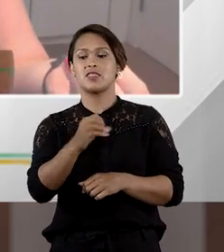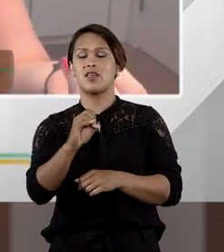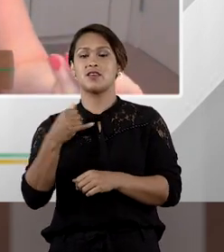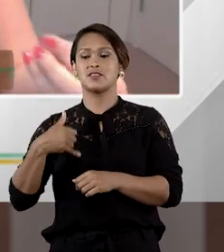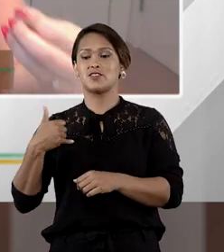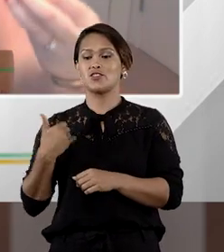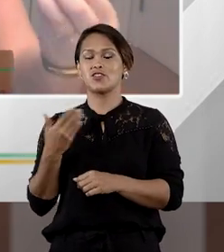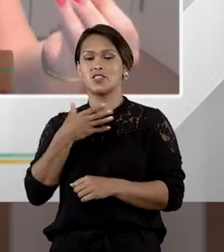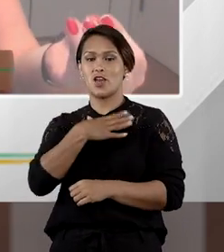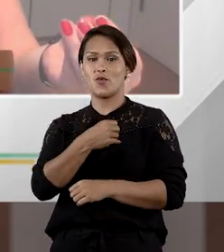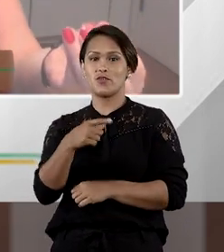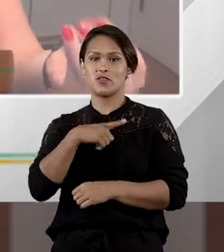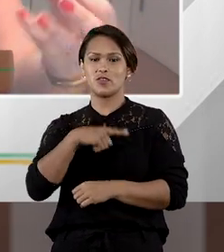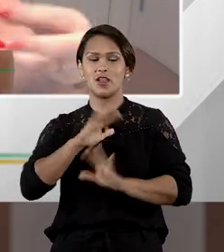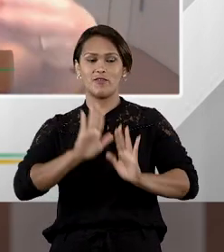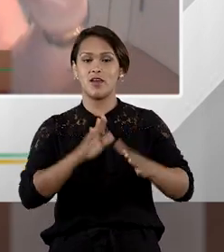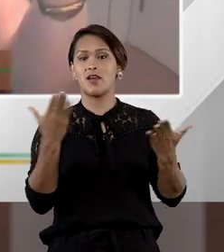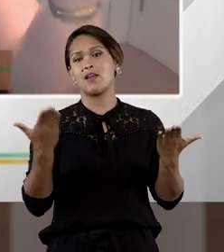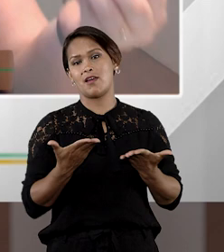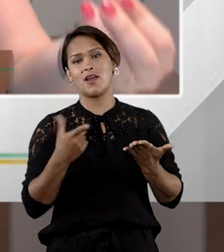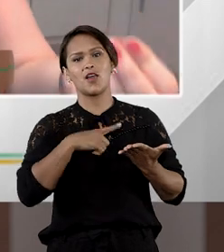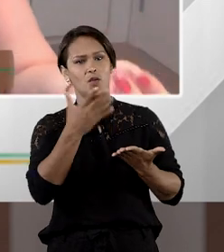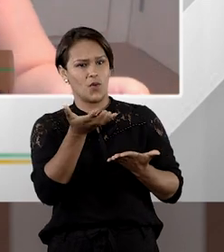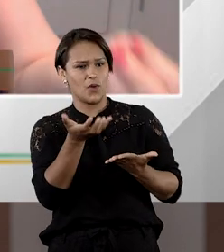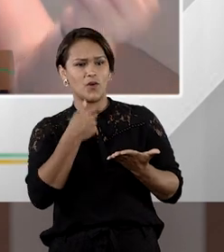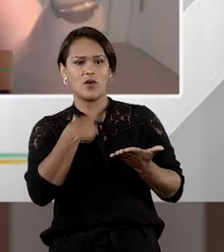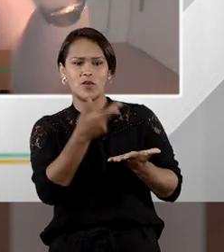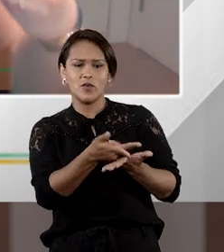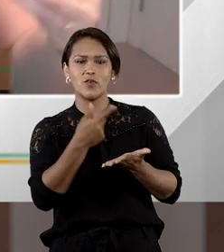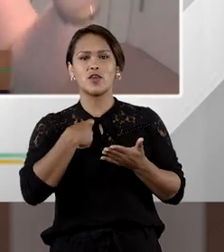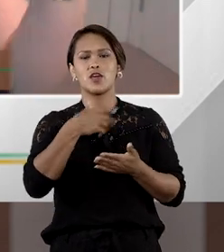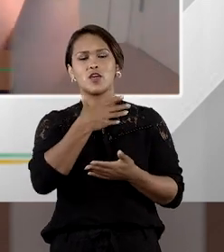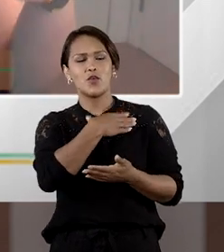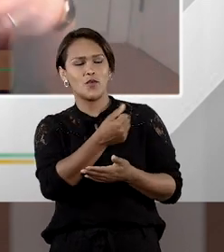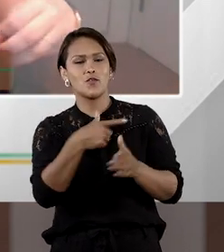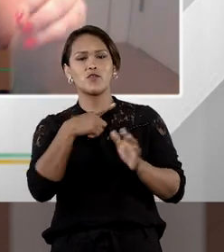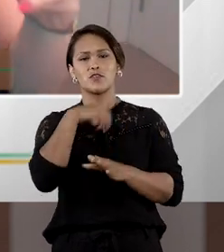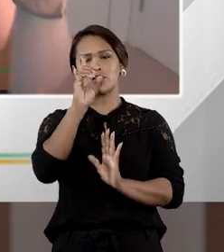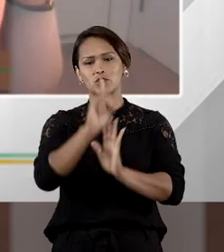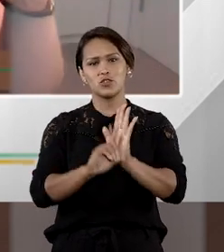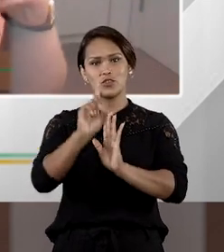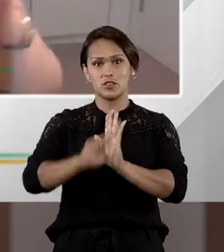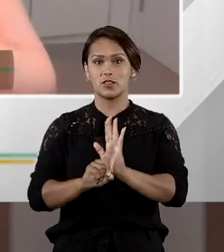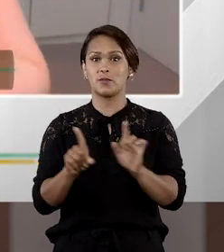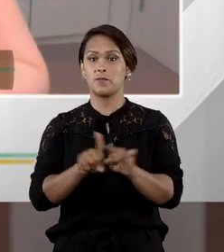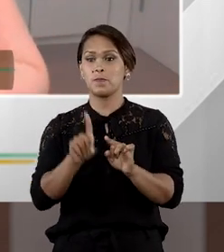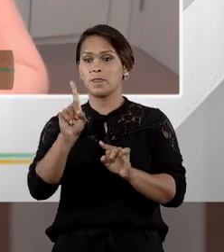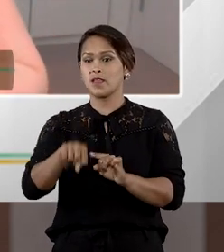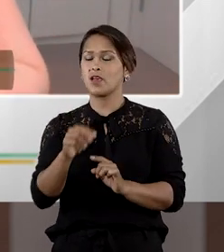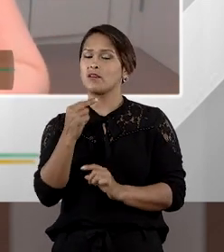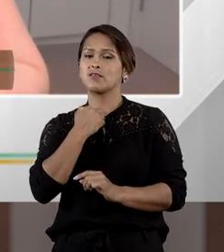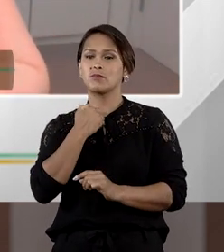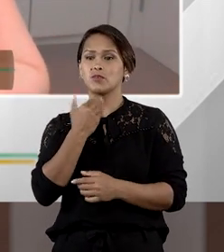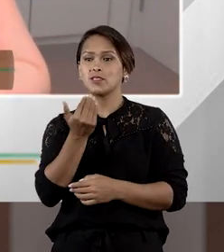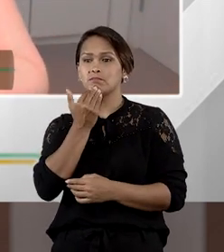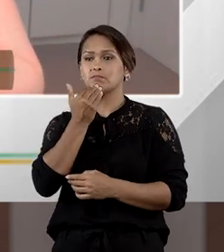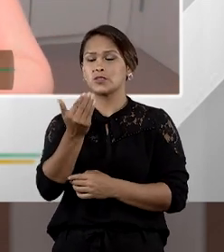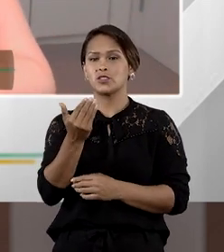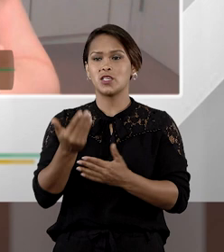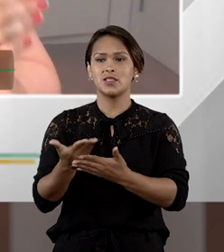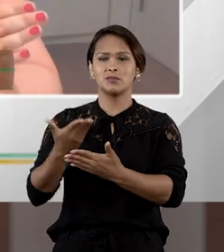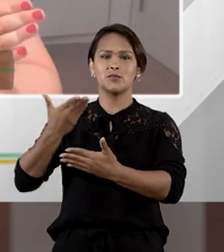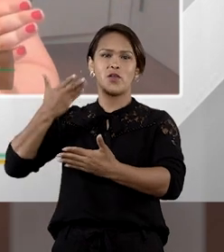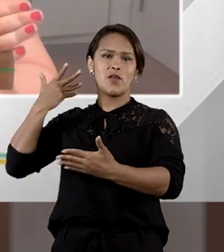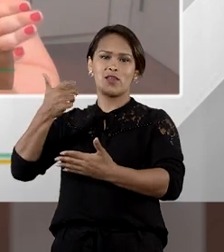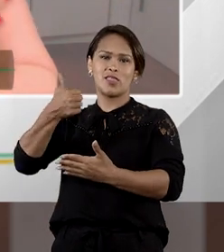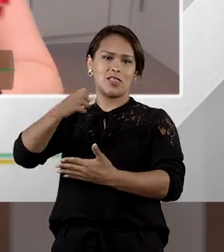10 anos, num certo momento, ela diz, não, agora sim o filho vai ter esse direito reconhecido. Ela não vai poder pedir dos